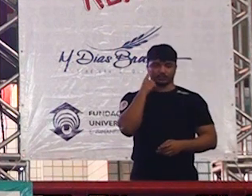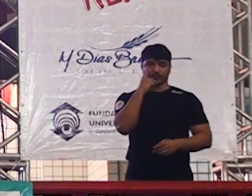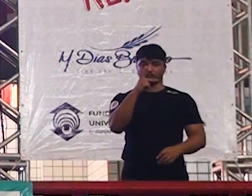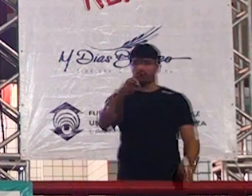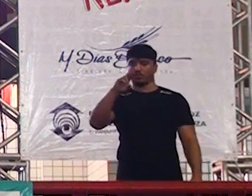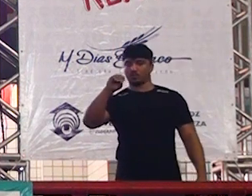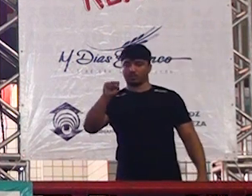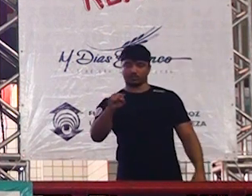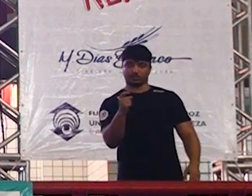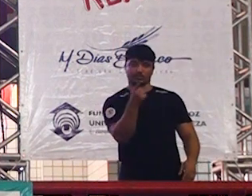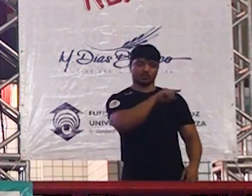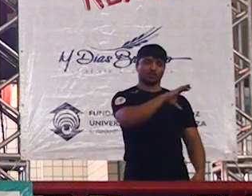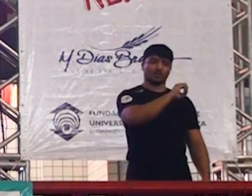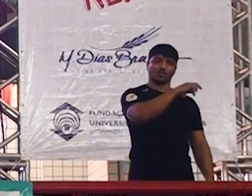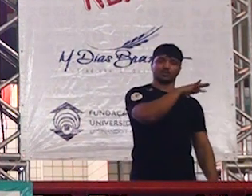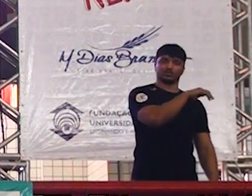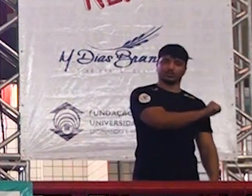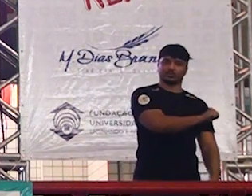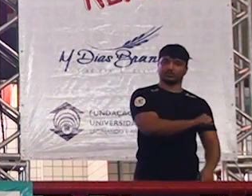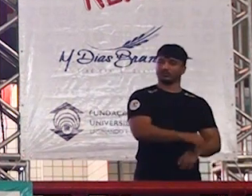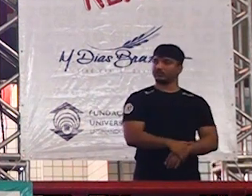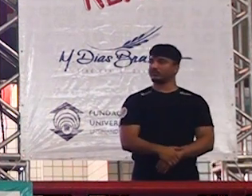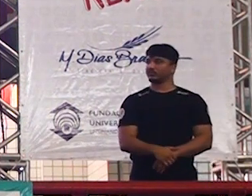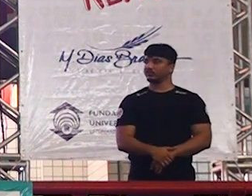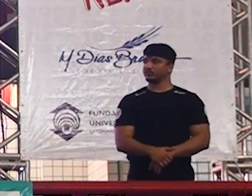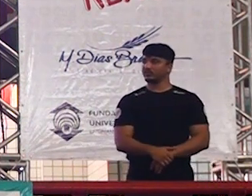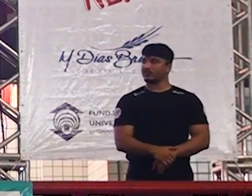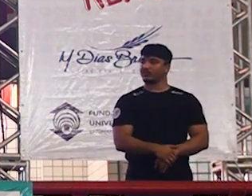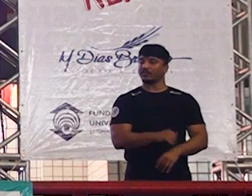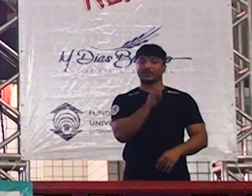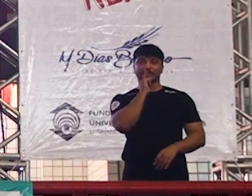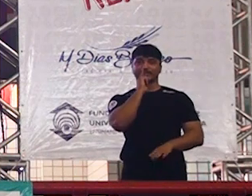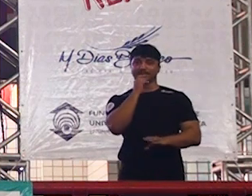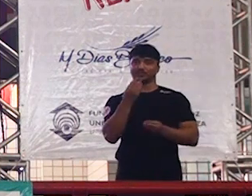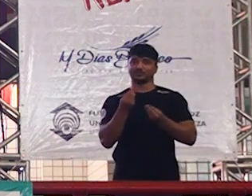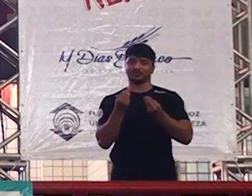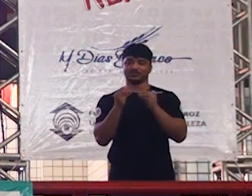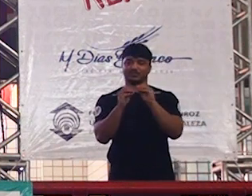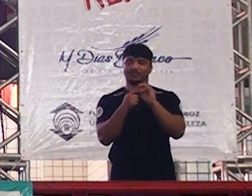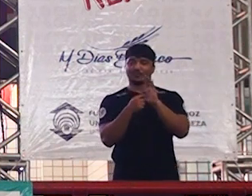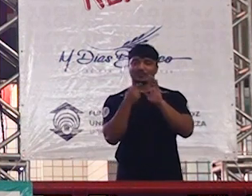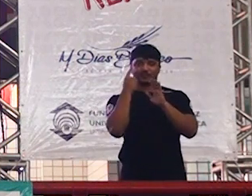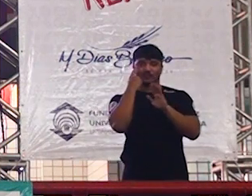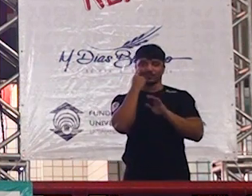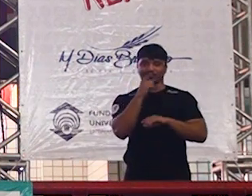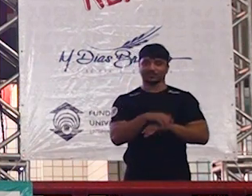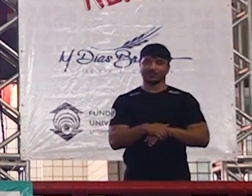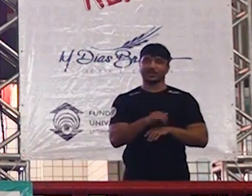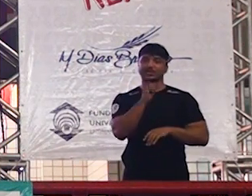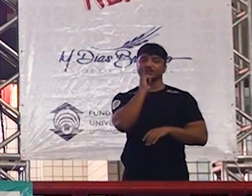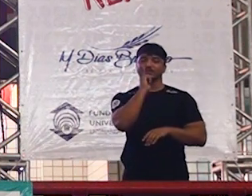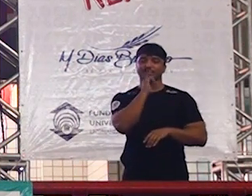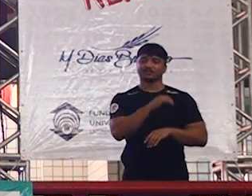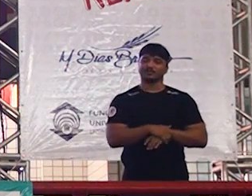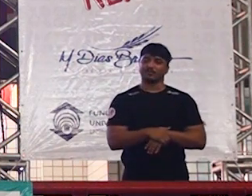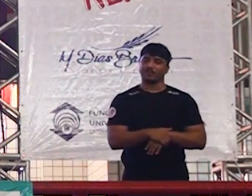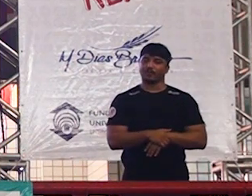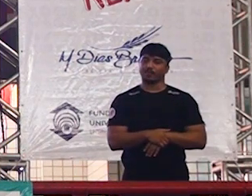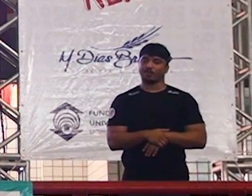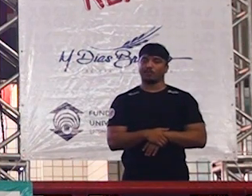e contras. Mas o aluno aqui foi bem didáticozinho. Ele botou até um exemplo. Ele botou assim, ó. Exemplo,